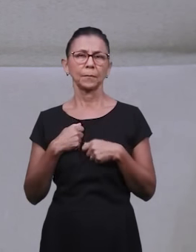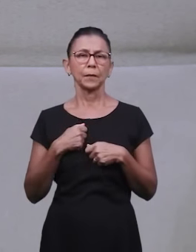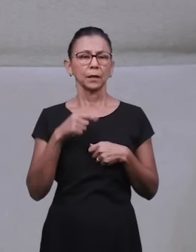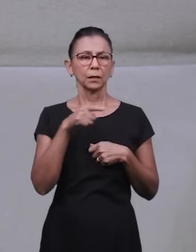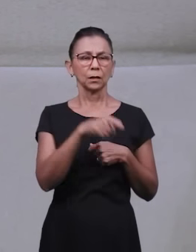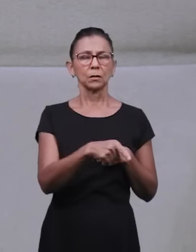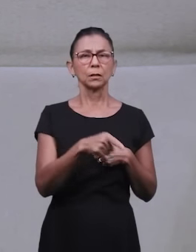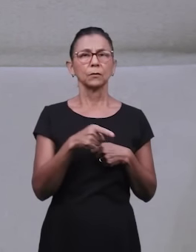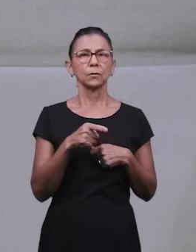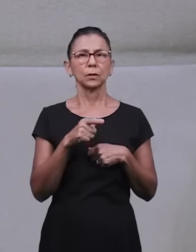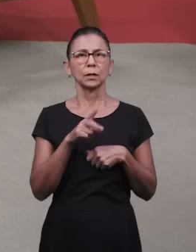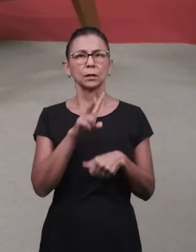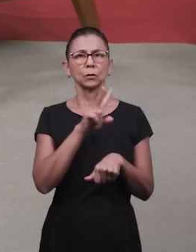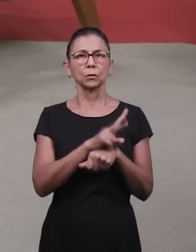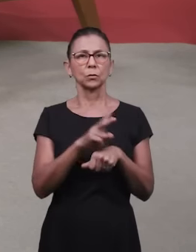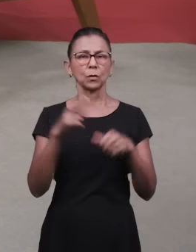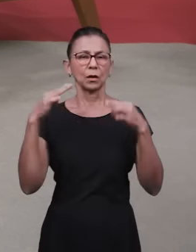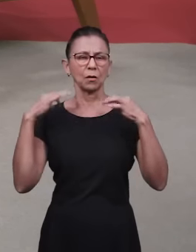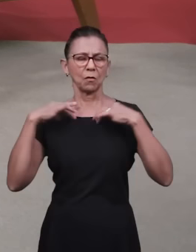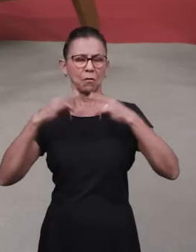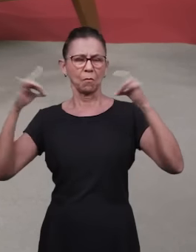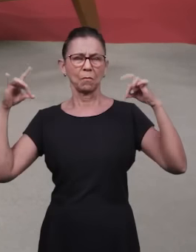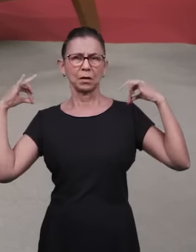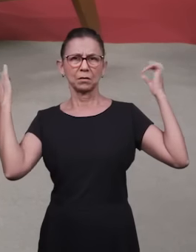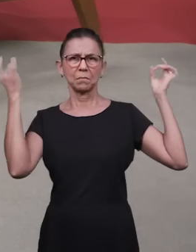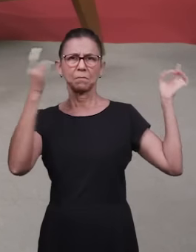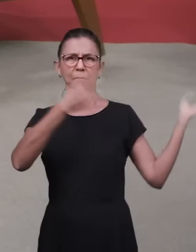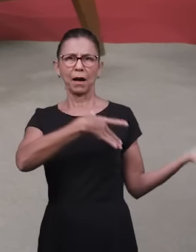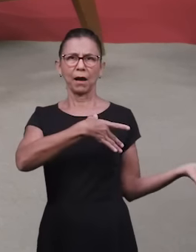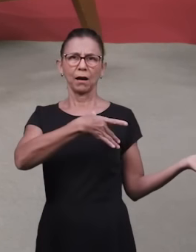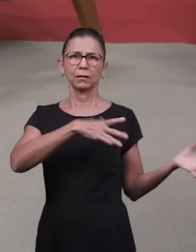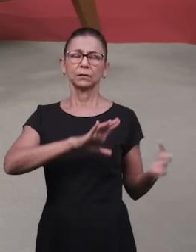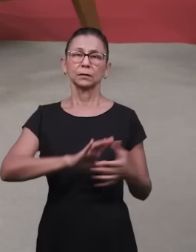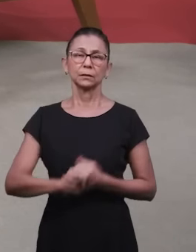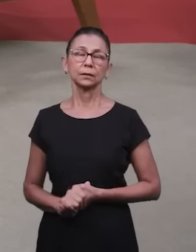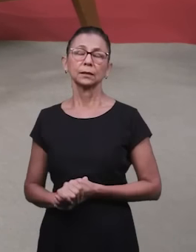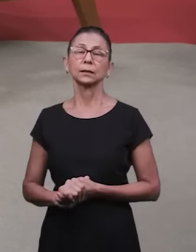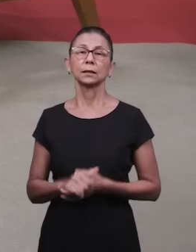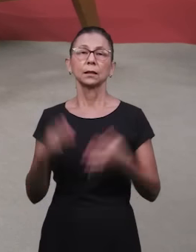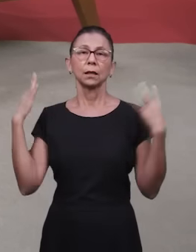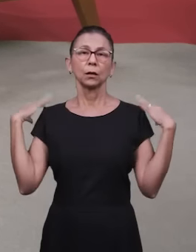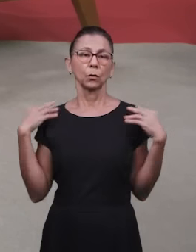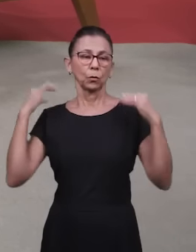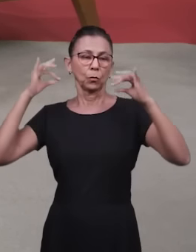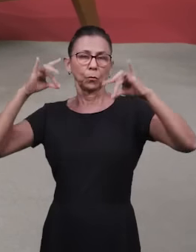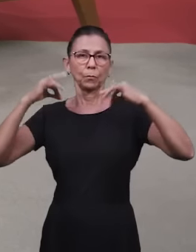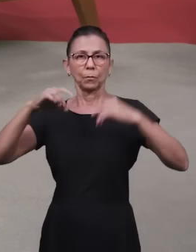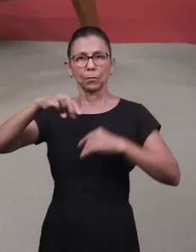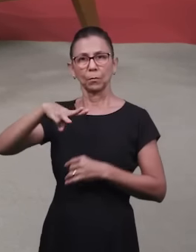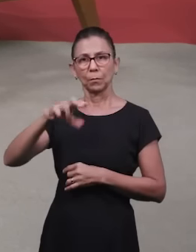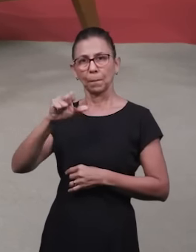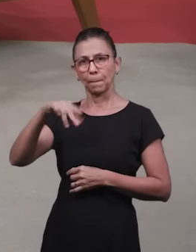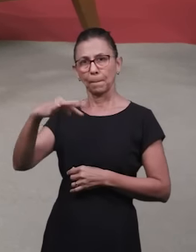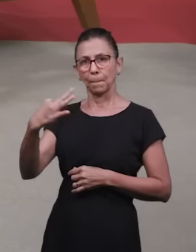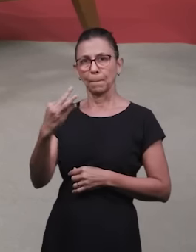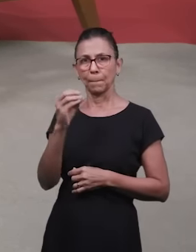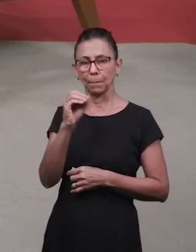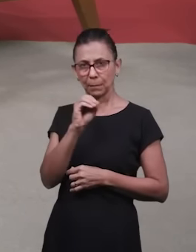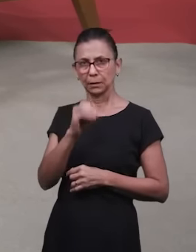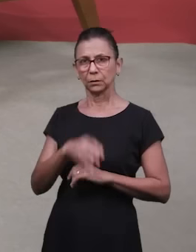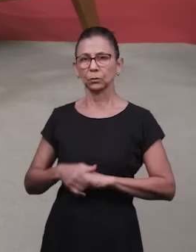de salvação. Né? É como a parábola lá, uhum, né? das bodas, né?